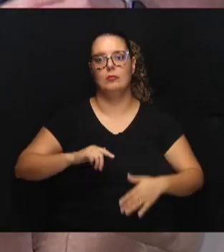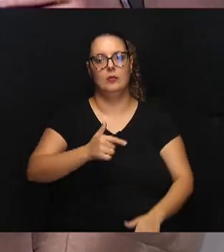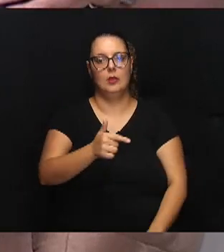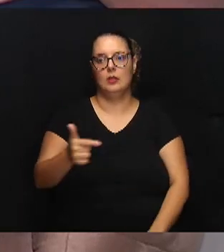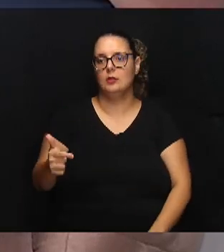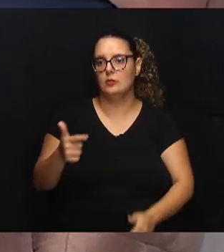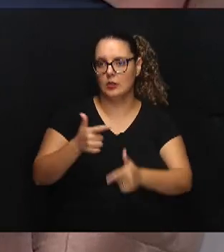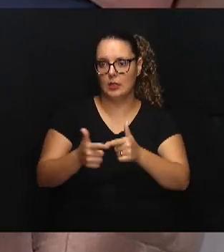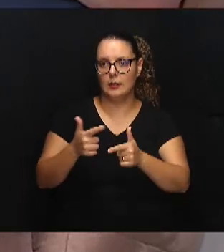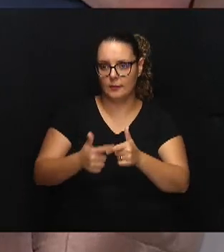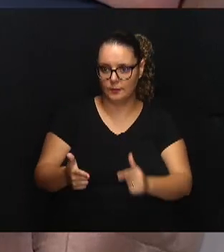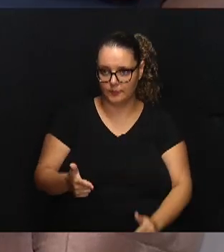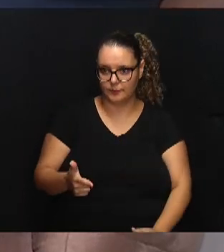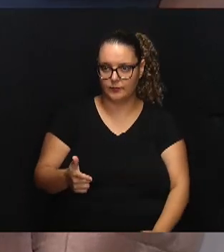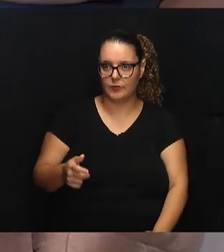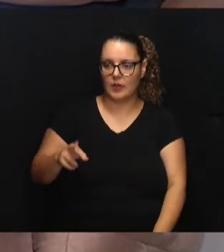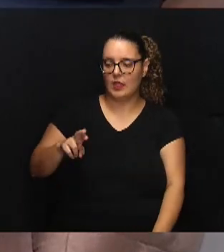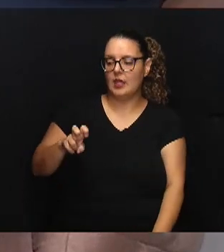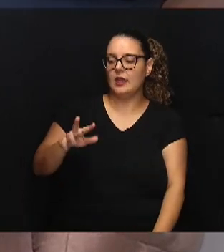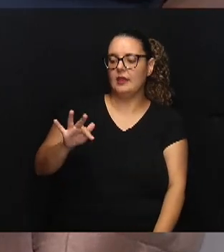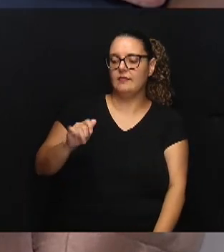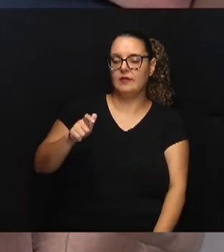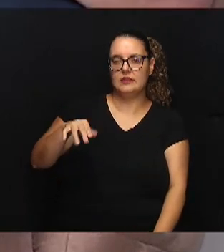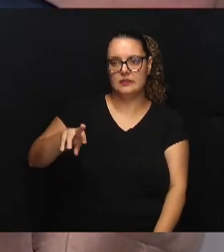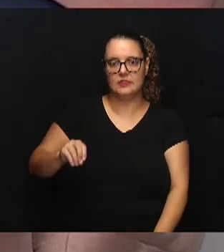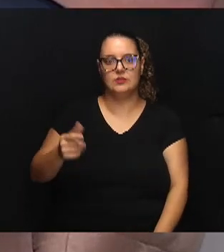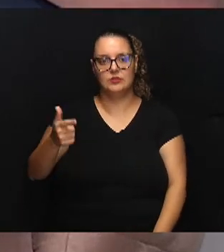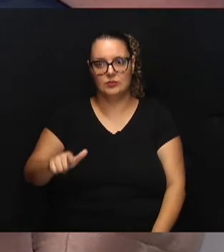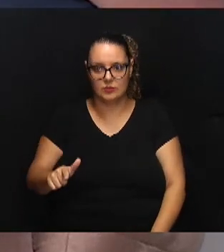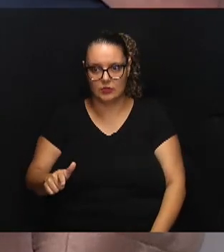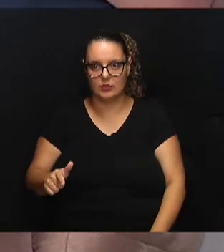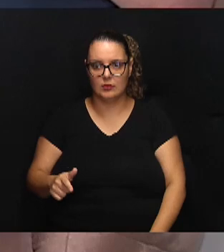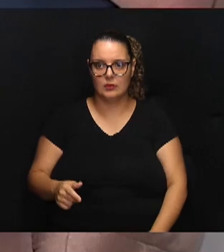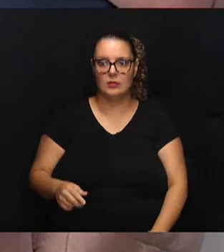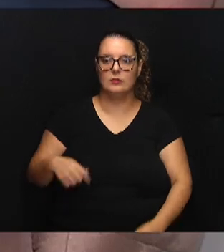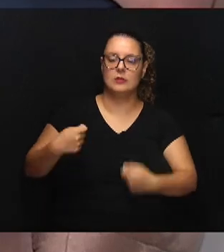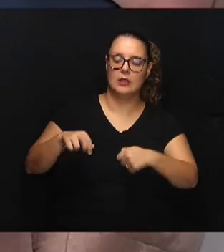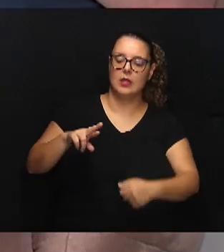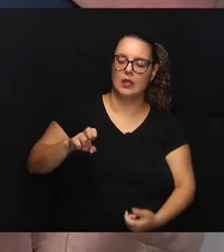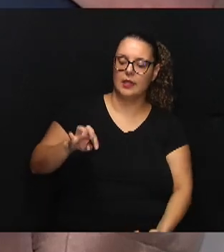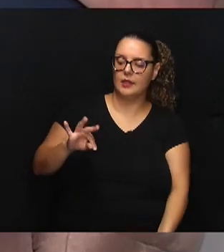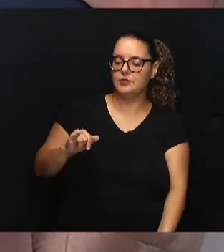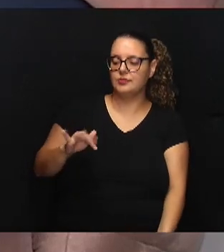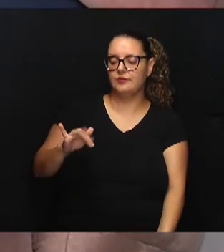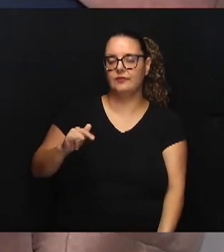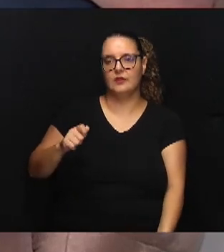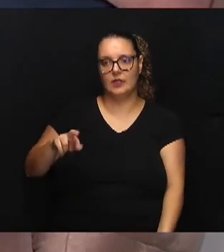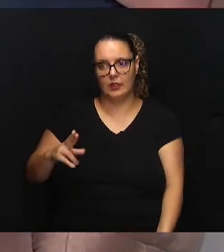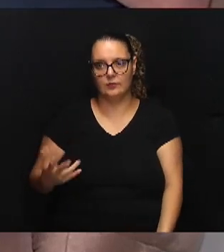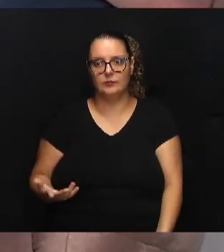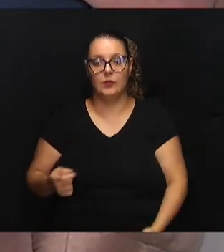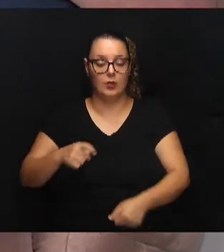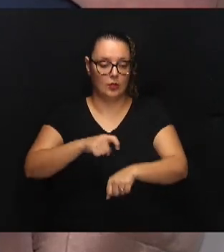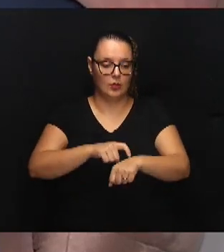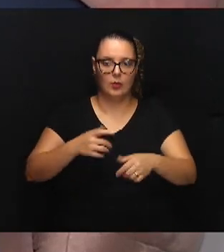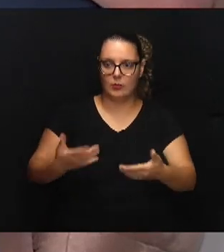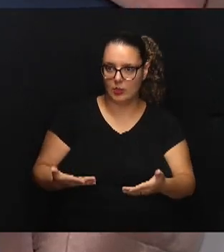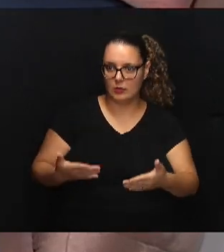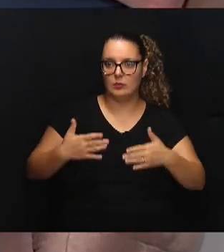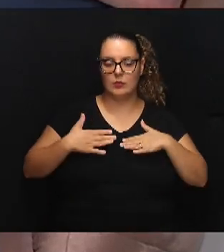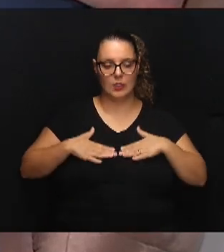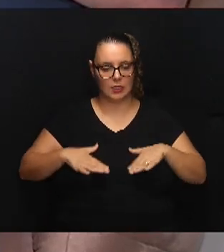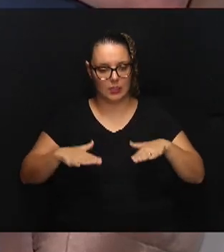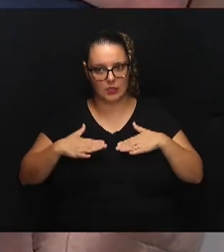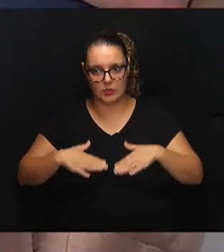o problema de refazer, de cair na malha fina e precisar retificar. Então, pega um momento em que você está mais